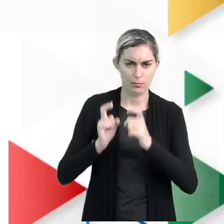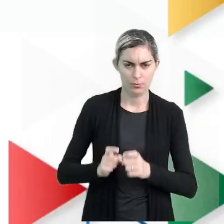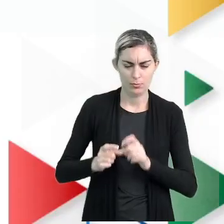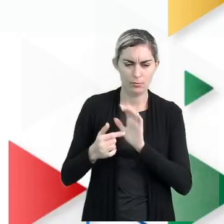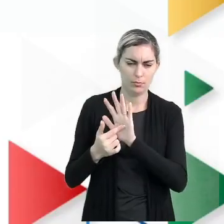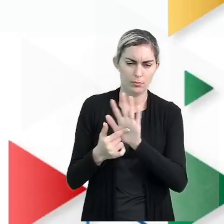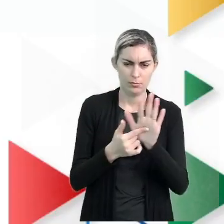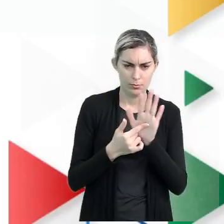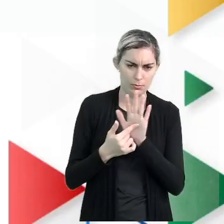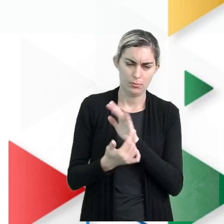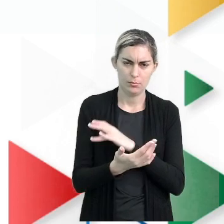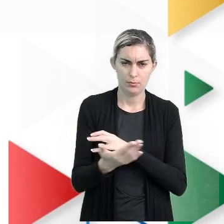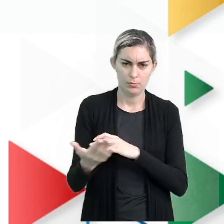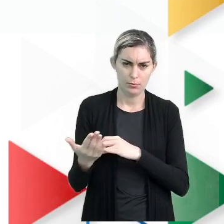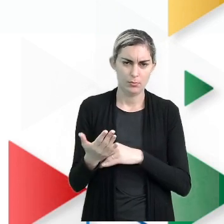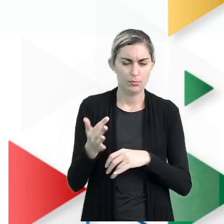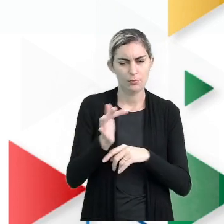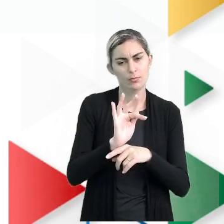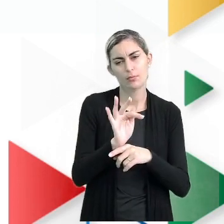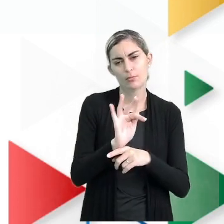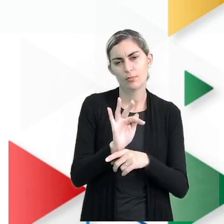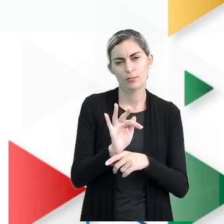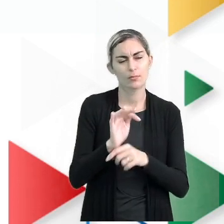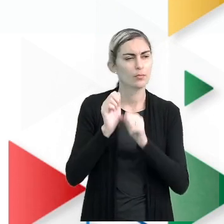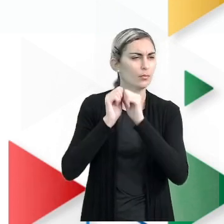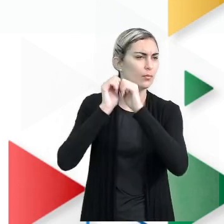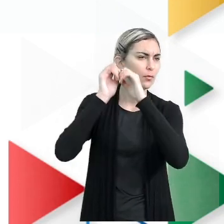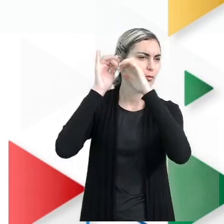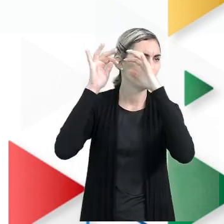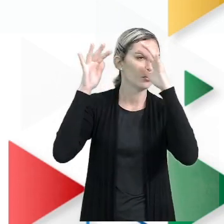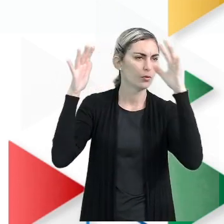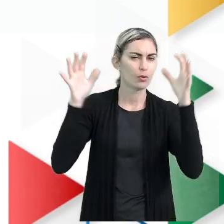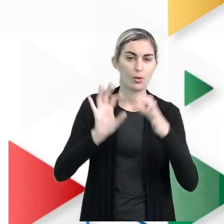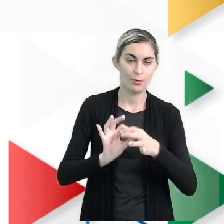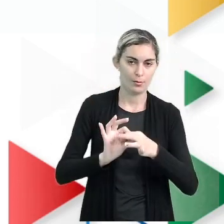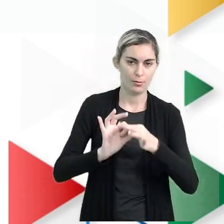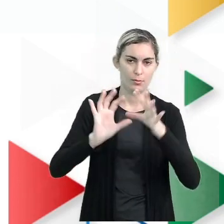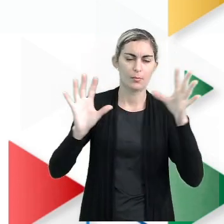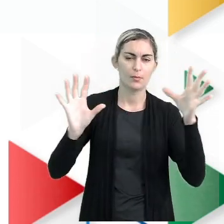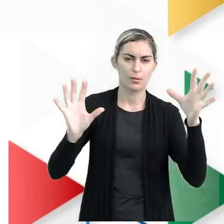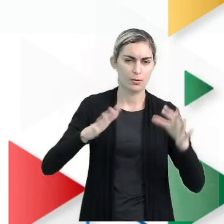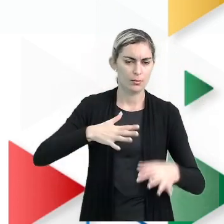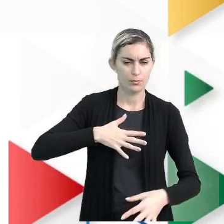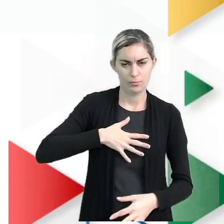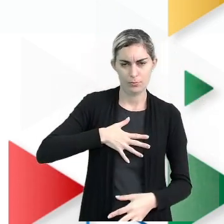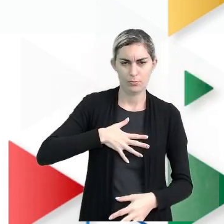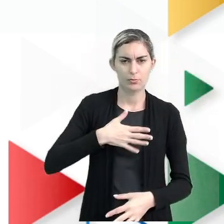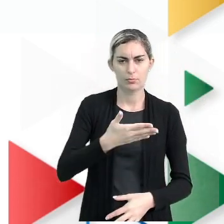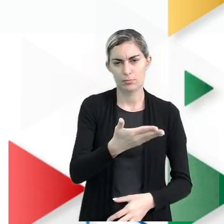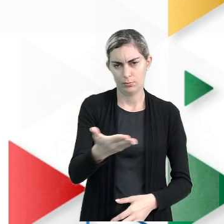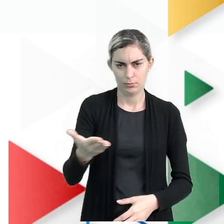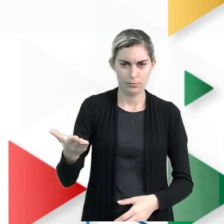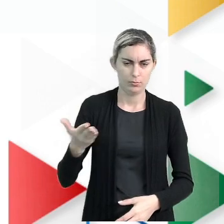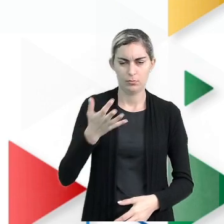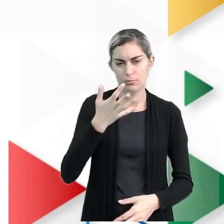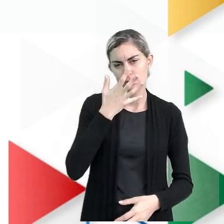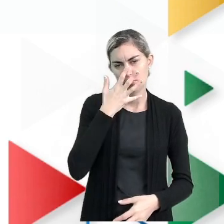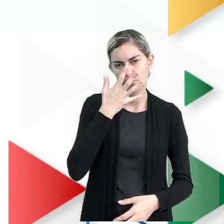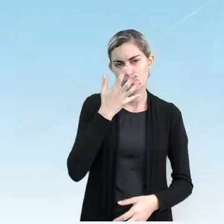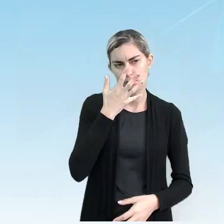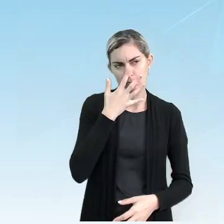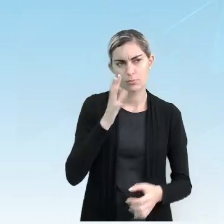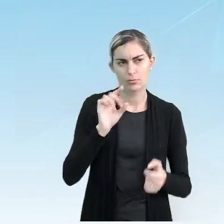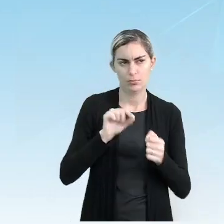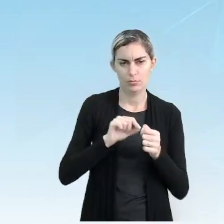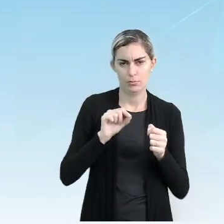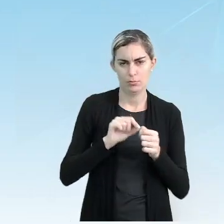mostrar a vocês sobre isso, um filme, Um Sonho de Liberdade. Isso. Eu gostaria que vocês assistissem,